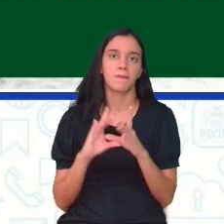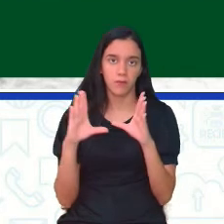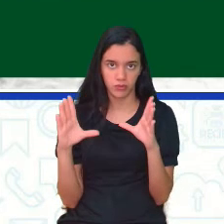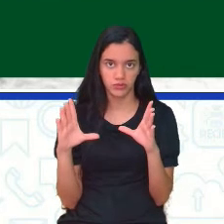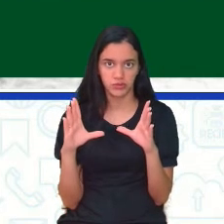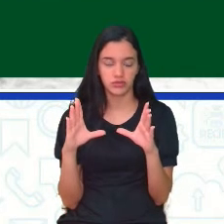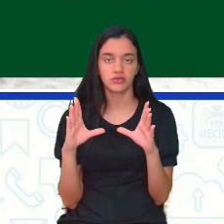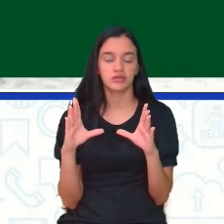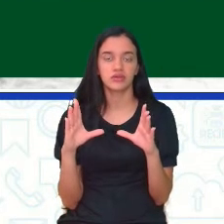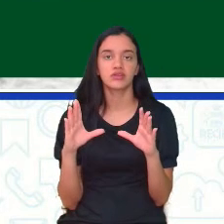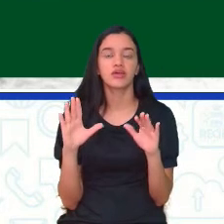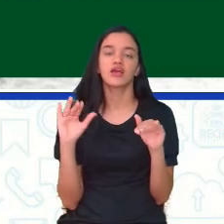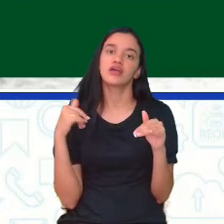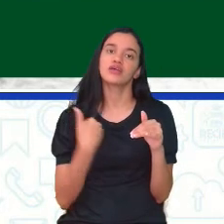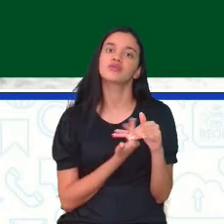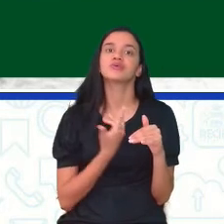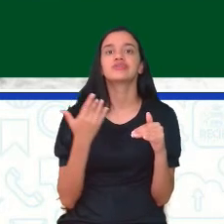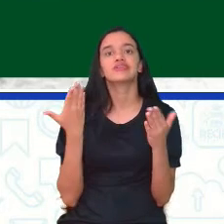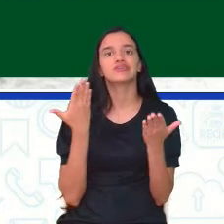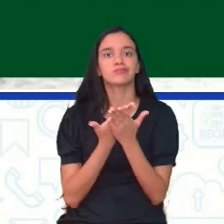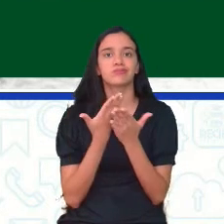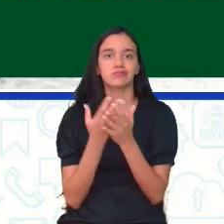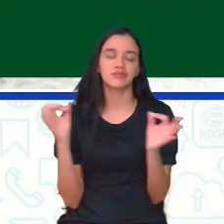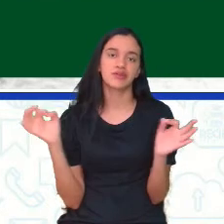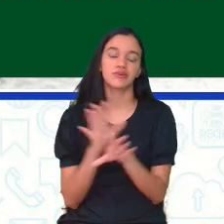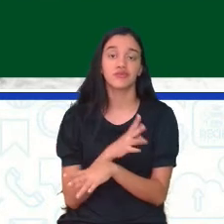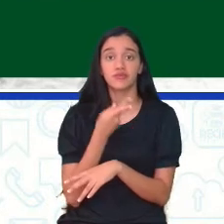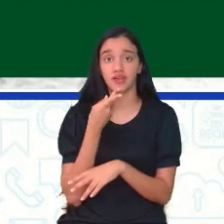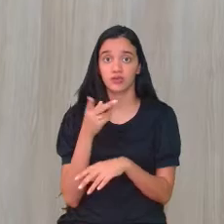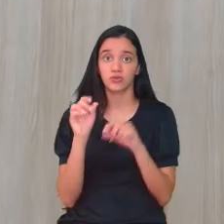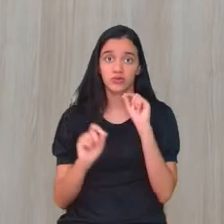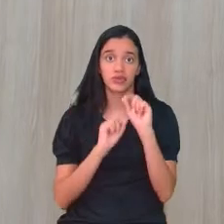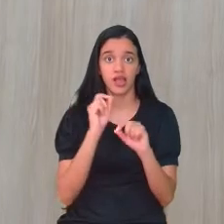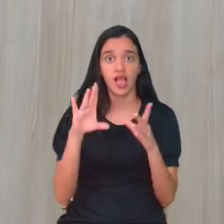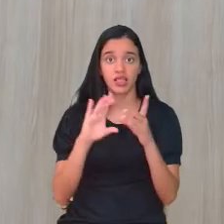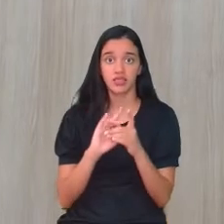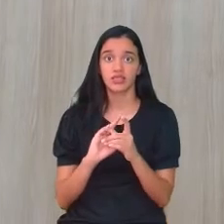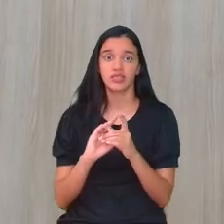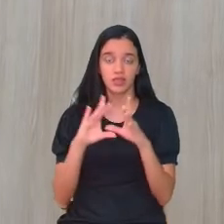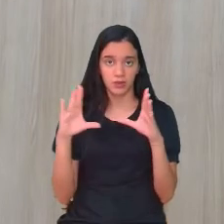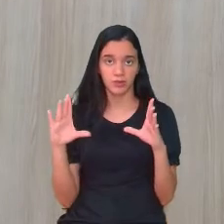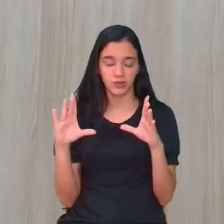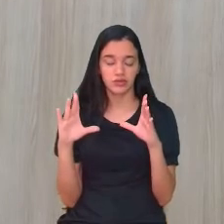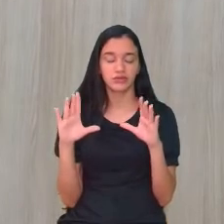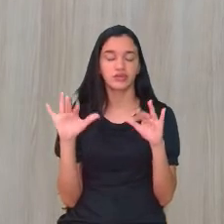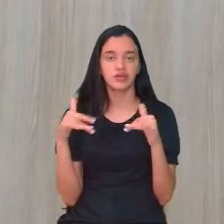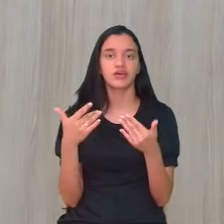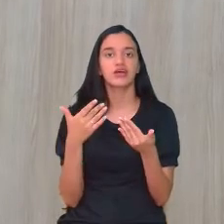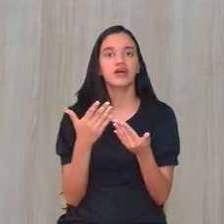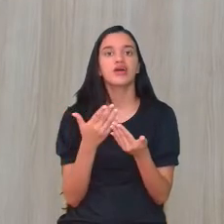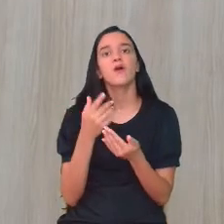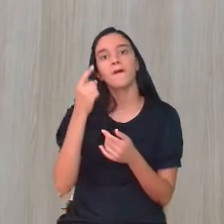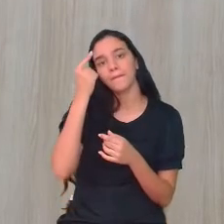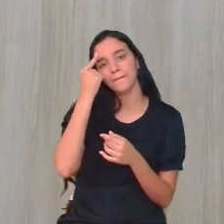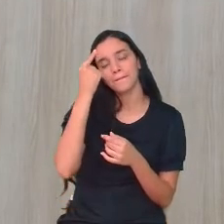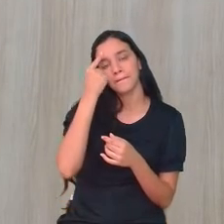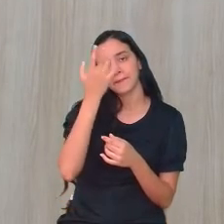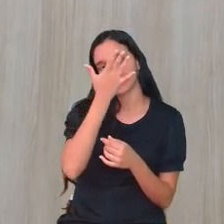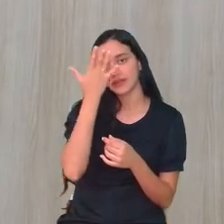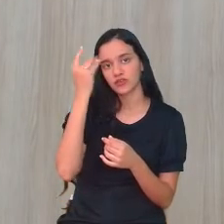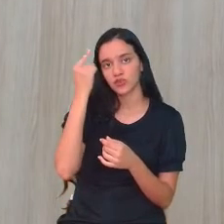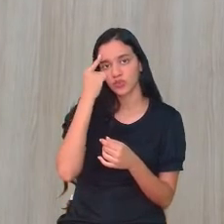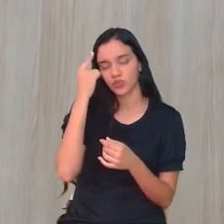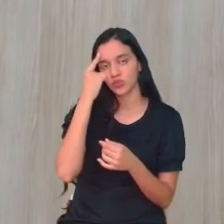né? E aí a gente encerra a aula dizendo, ó, a democracia, né, como já disse o pensador,